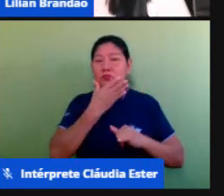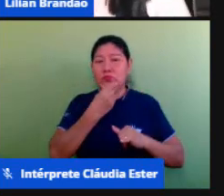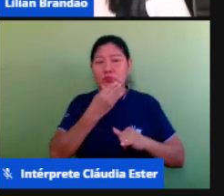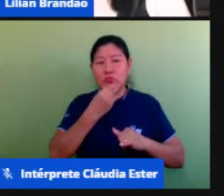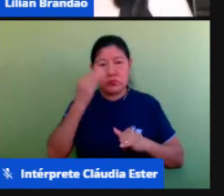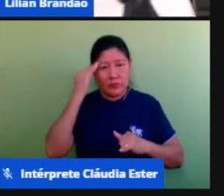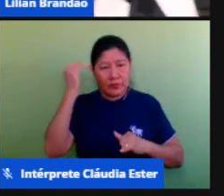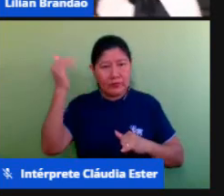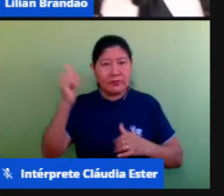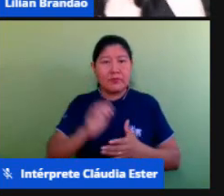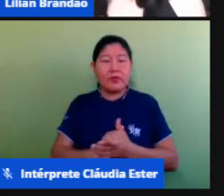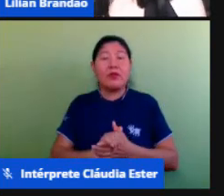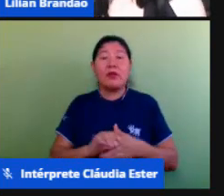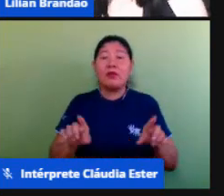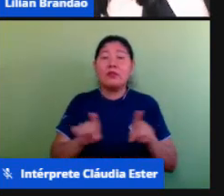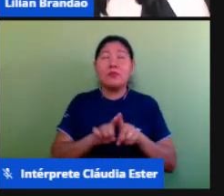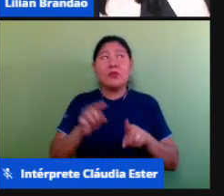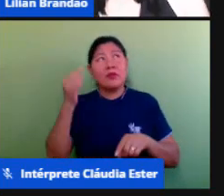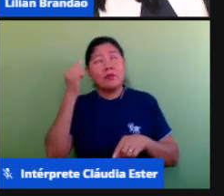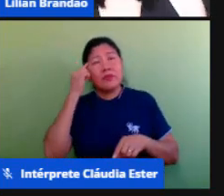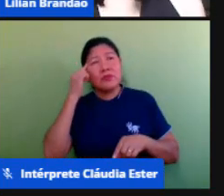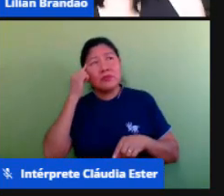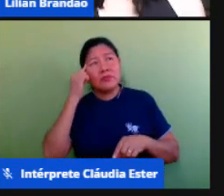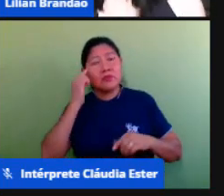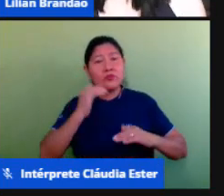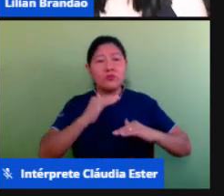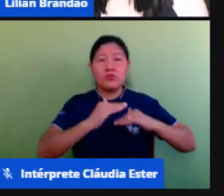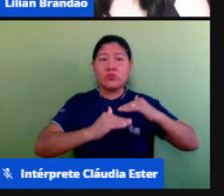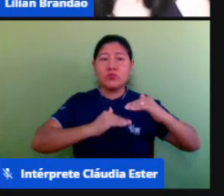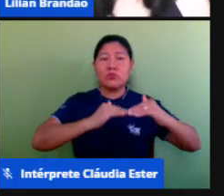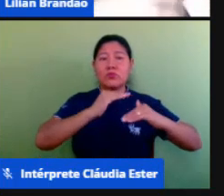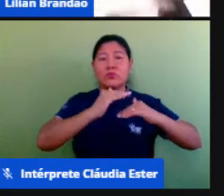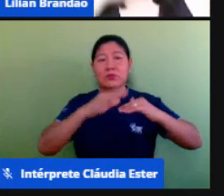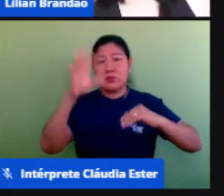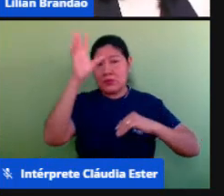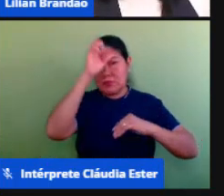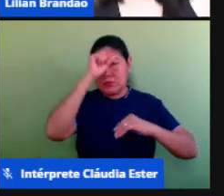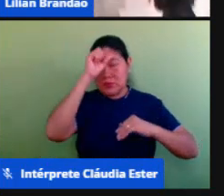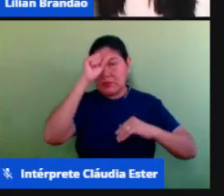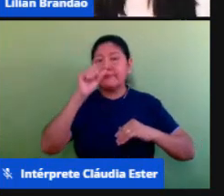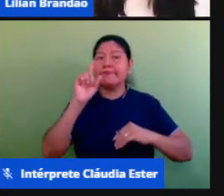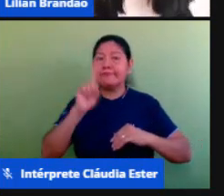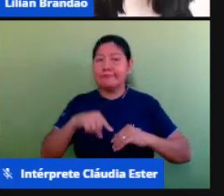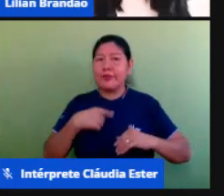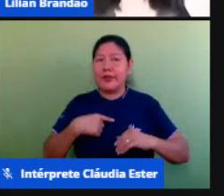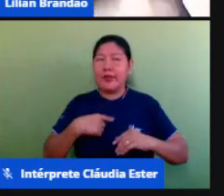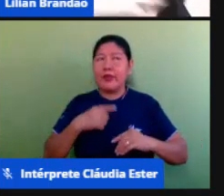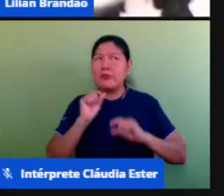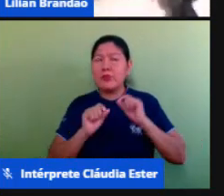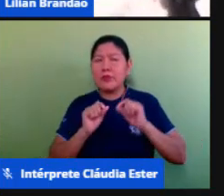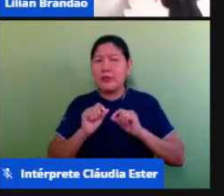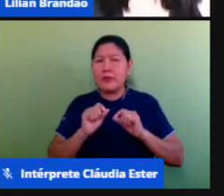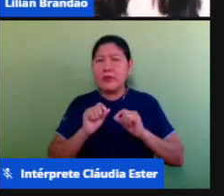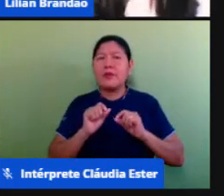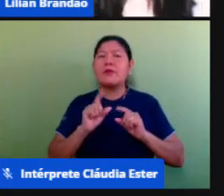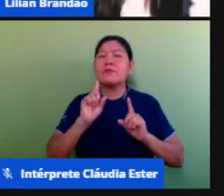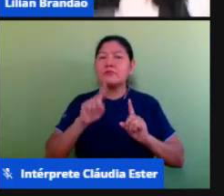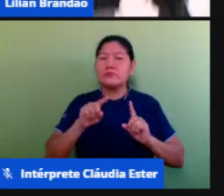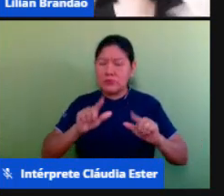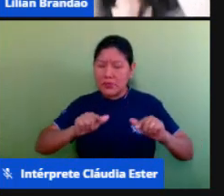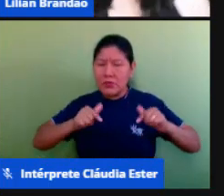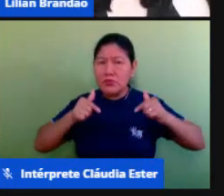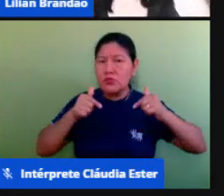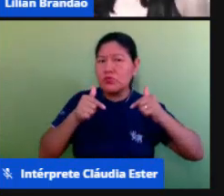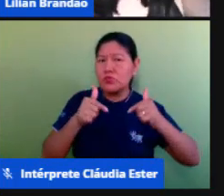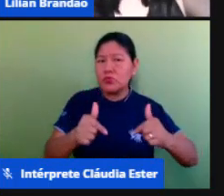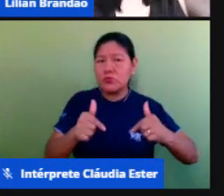de aprendizagem, nós tivemos, assim, grandes desafios, já que o tema é desafios e possibilidades. Nós tivemos grandes